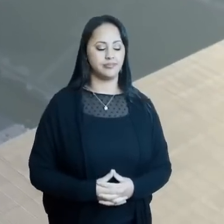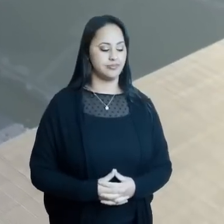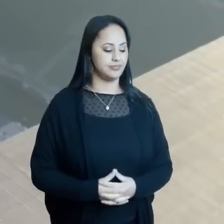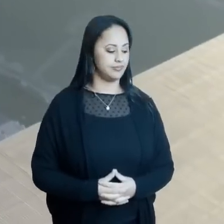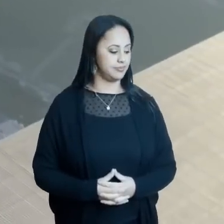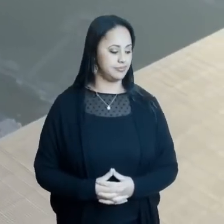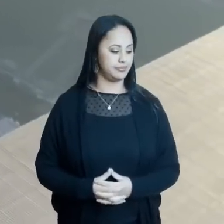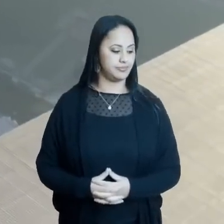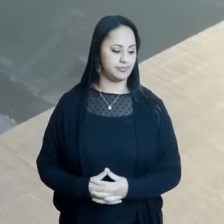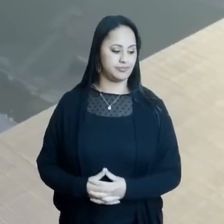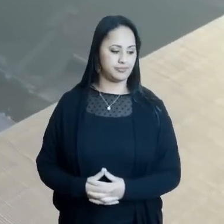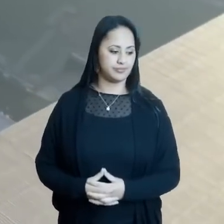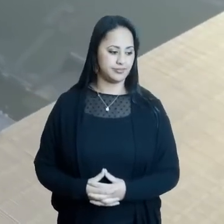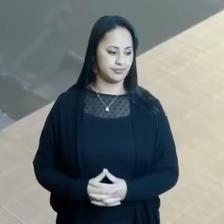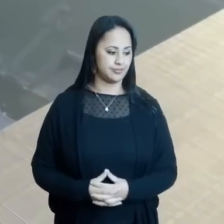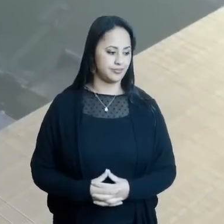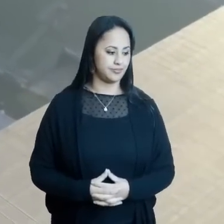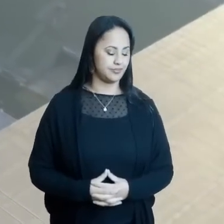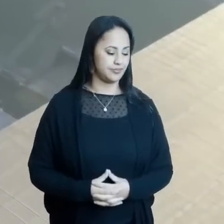Vou chamar o Maico.